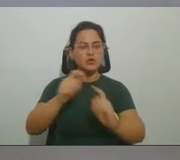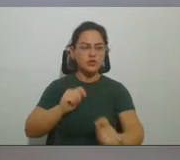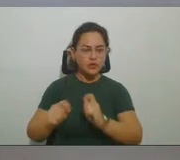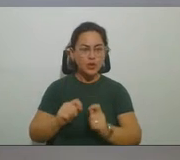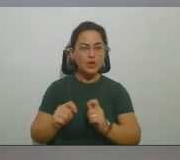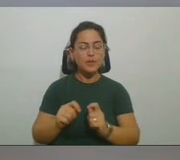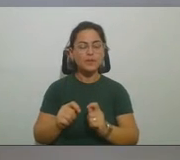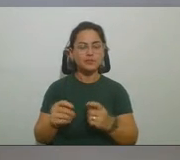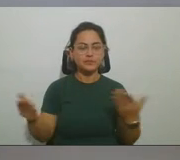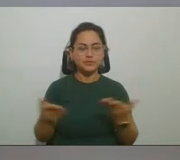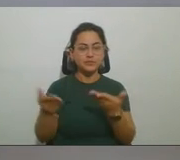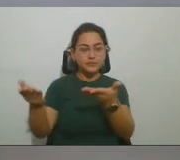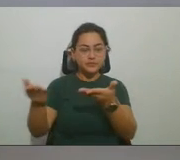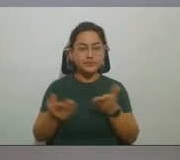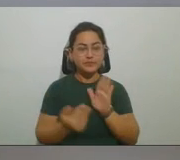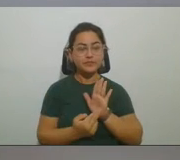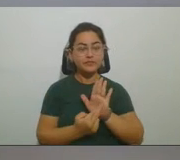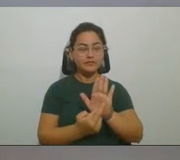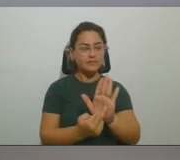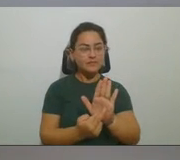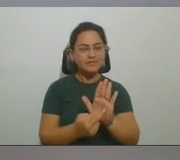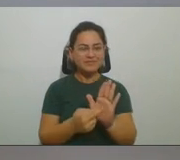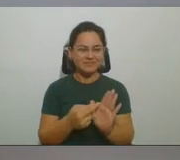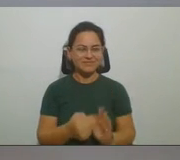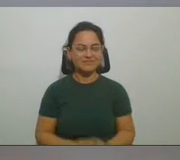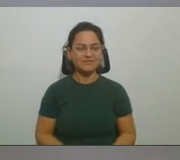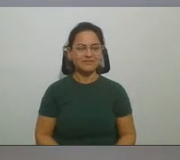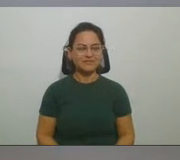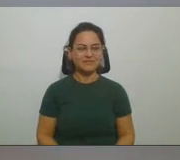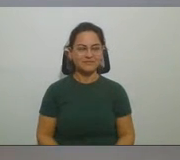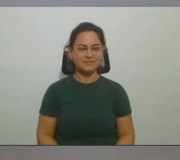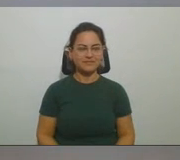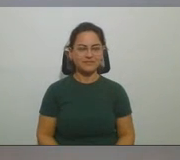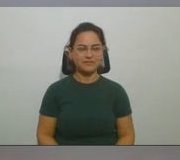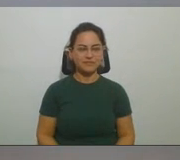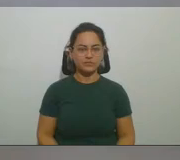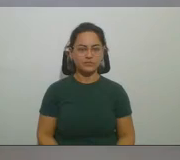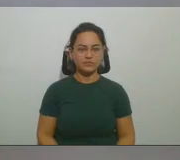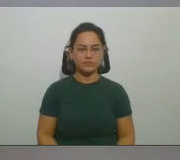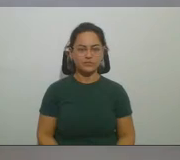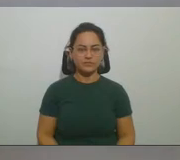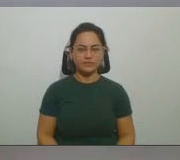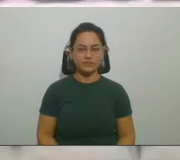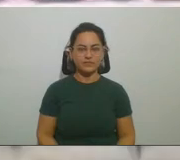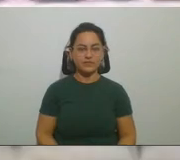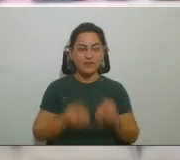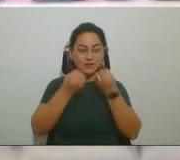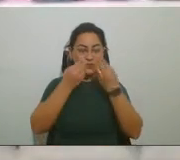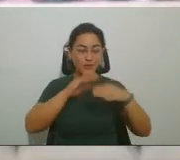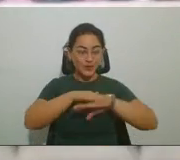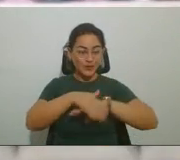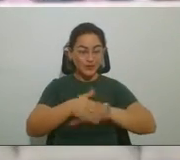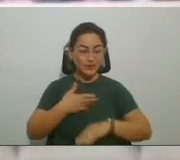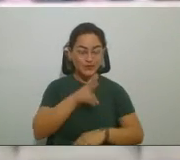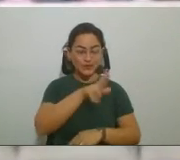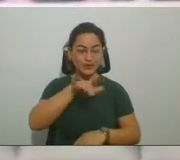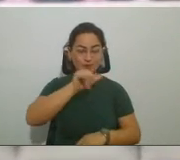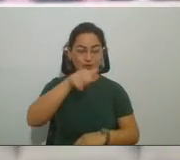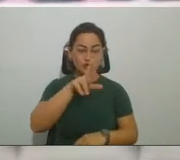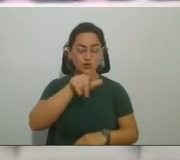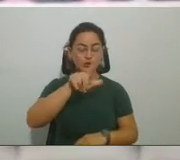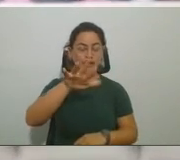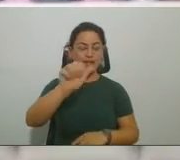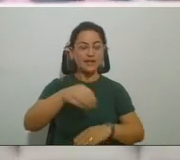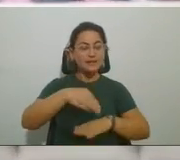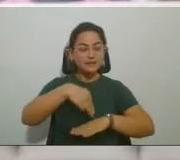a palavra para uma breve apresentação também. Júlia. Boa noite, eu sou a Júlia,